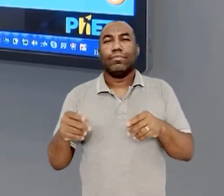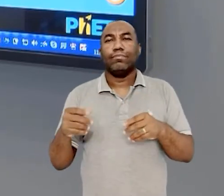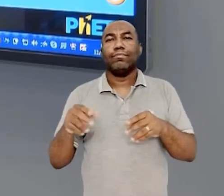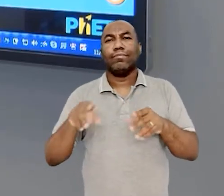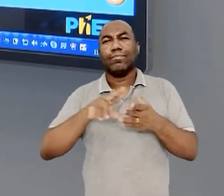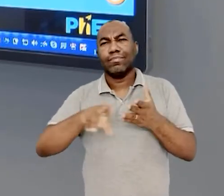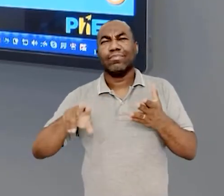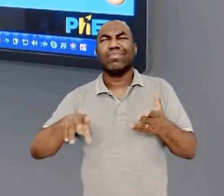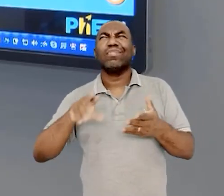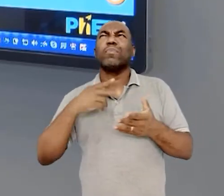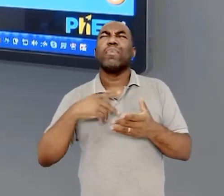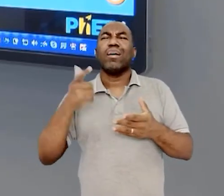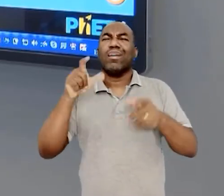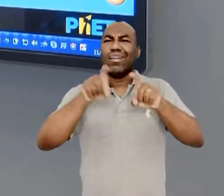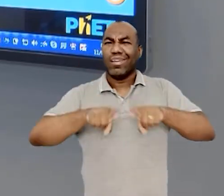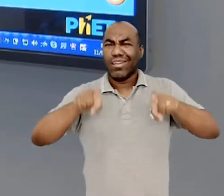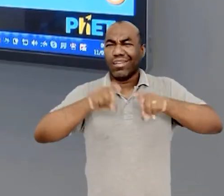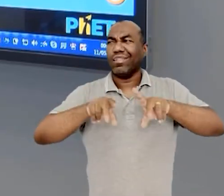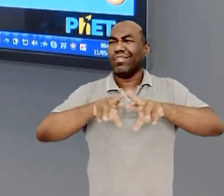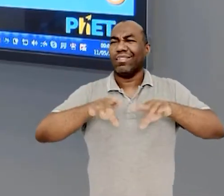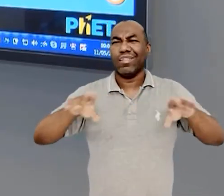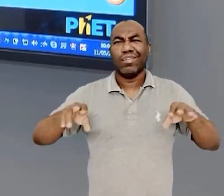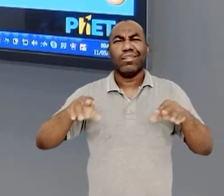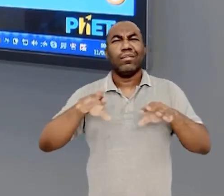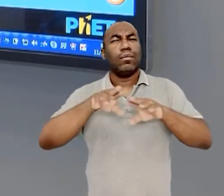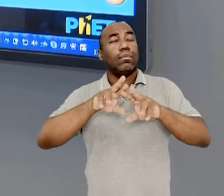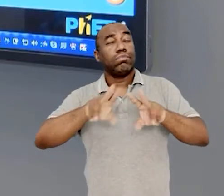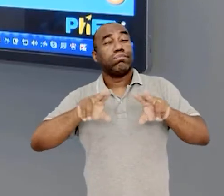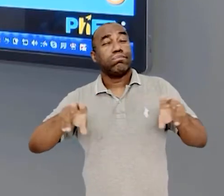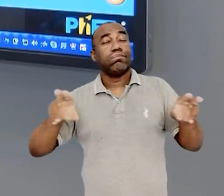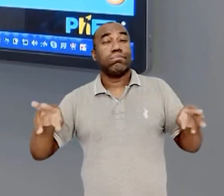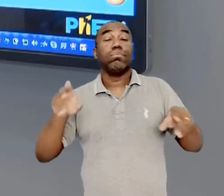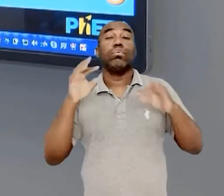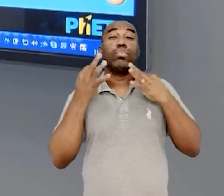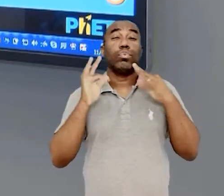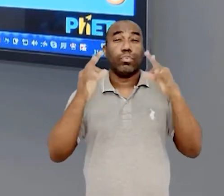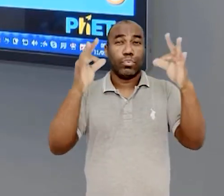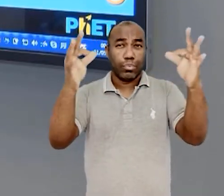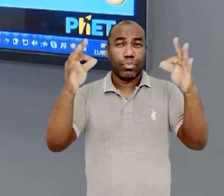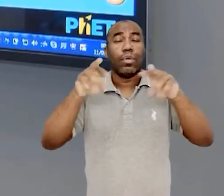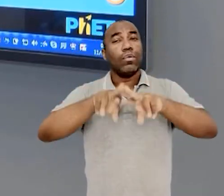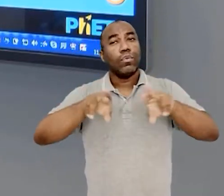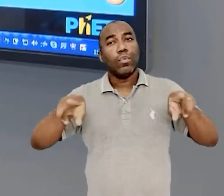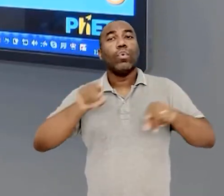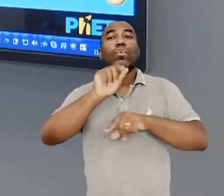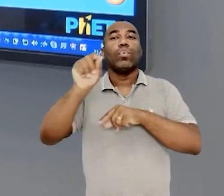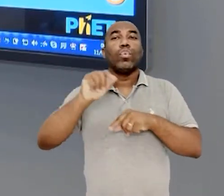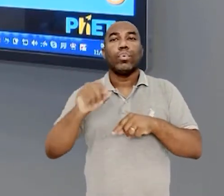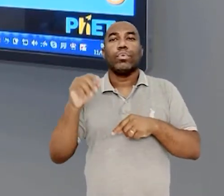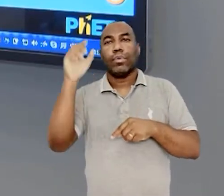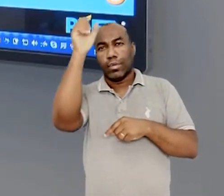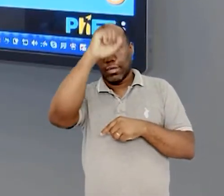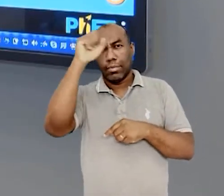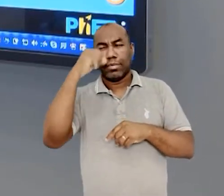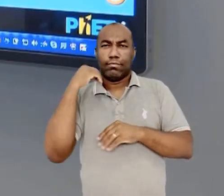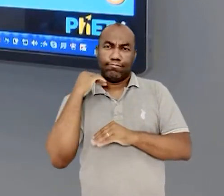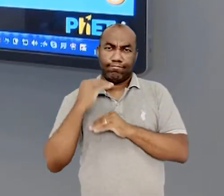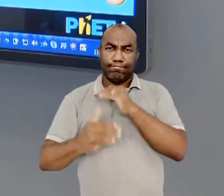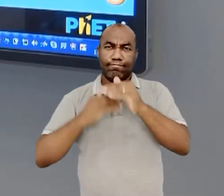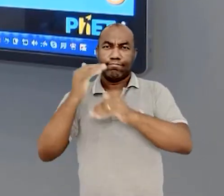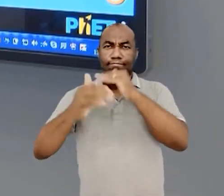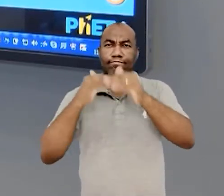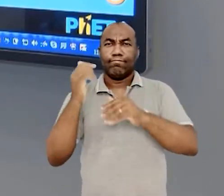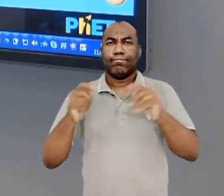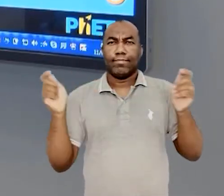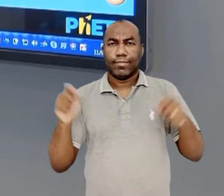artificial, IA, temos a realidade aumentada. Você nessa perspectiva pode alavancar o seu